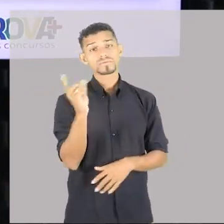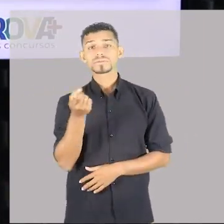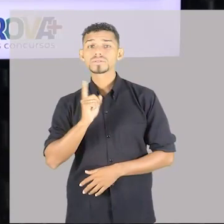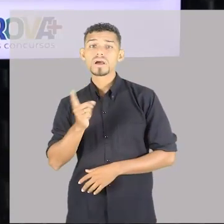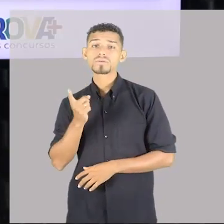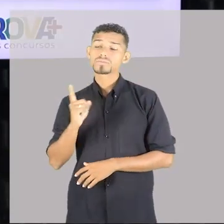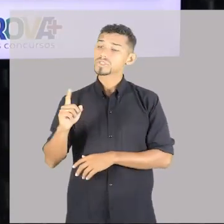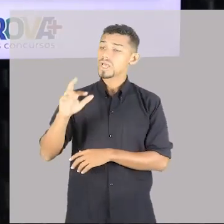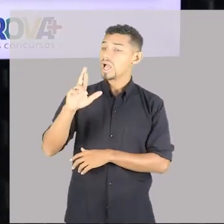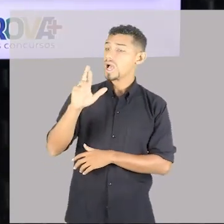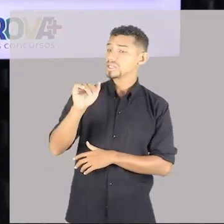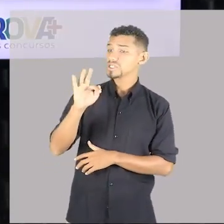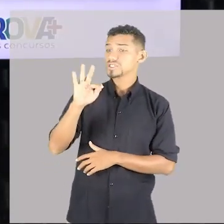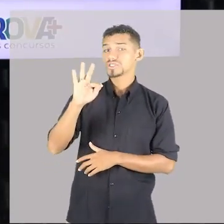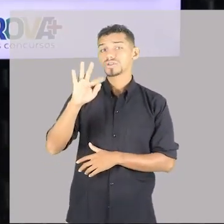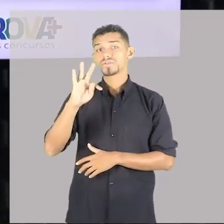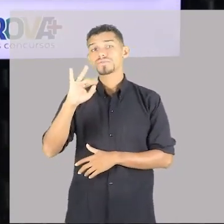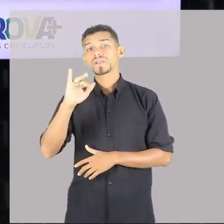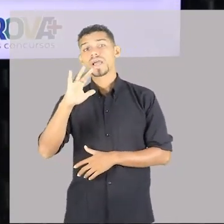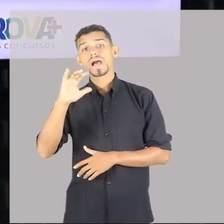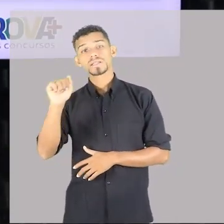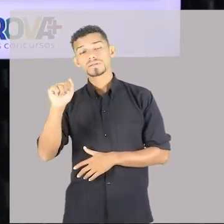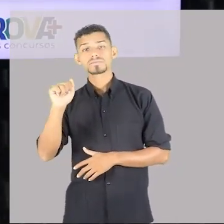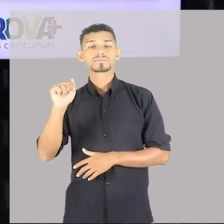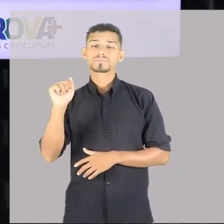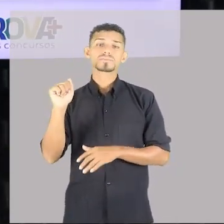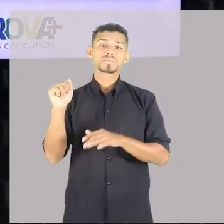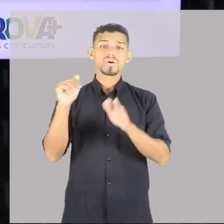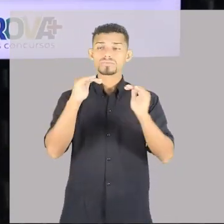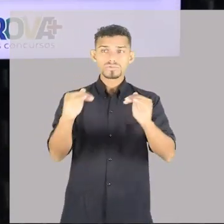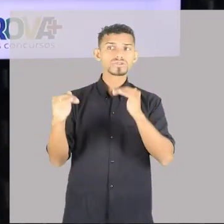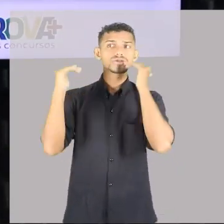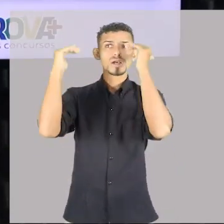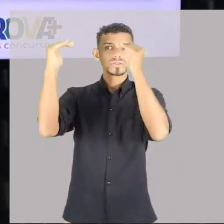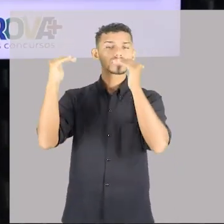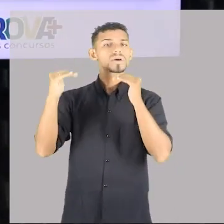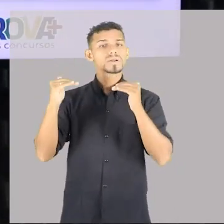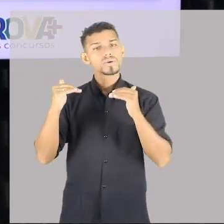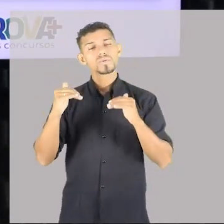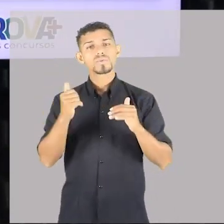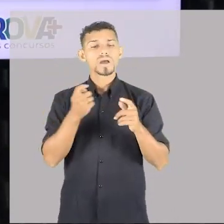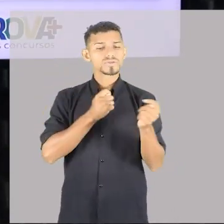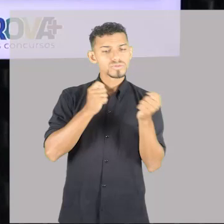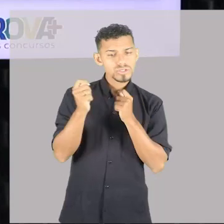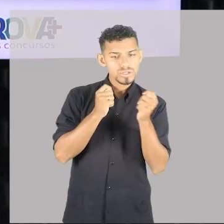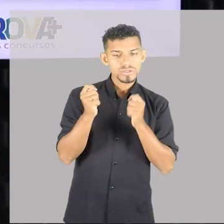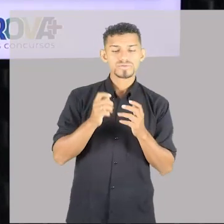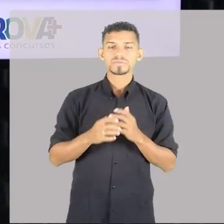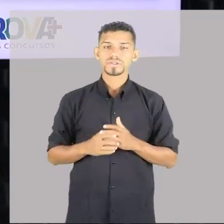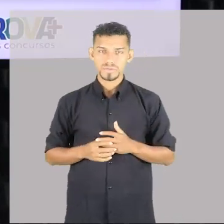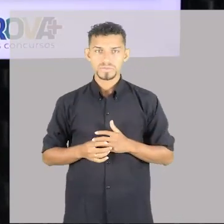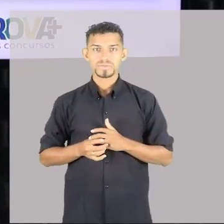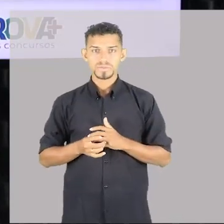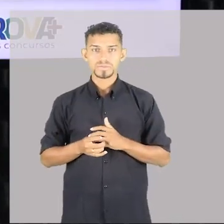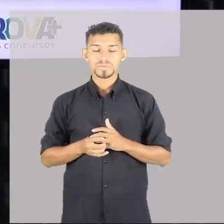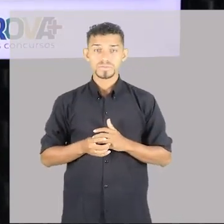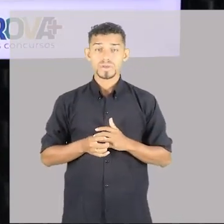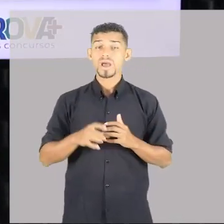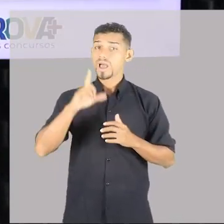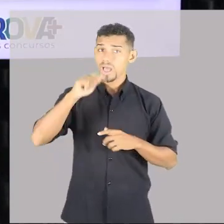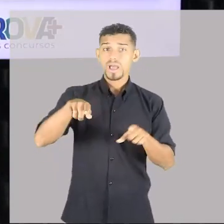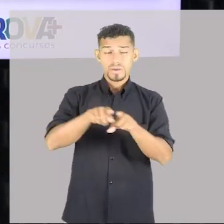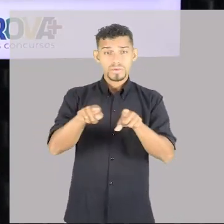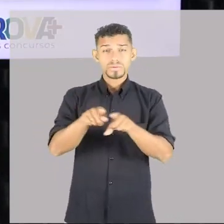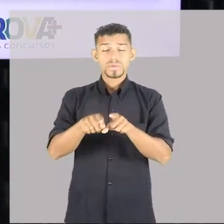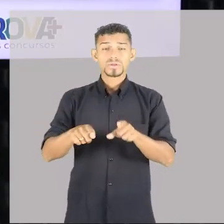ser ratificada ou modificada por instâncias superiores administrativamente. Essa possibilidade